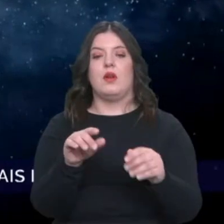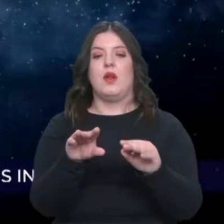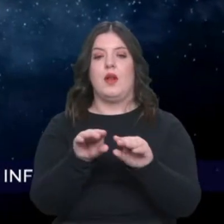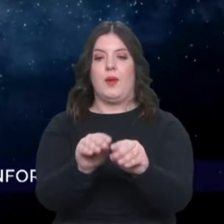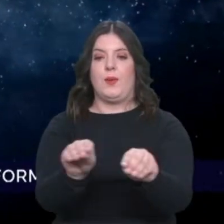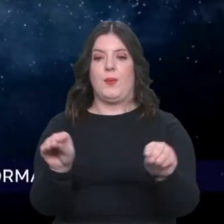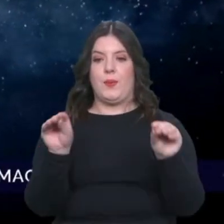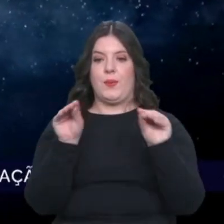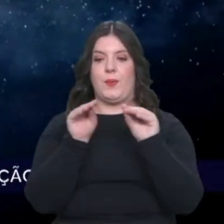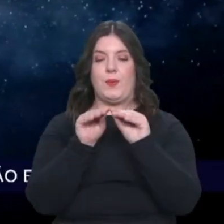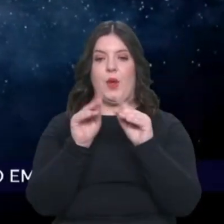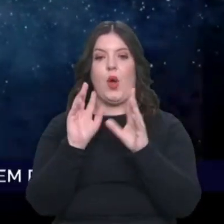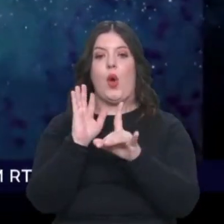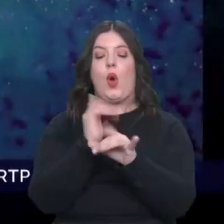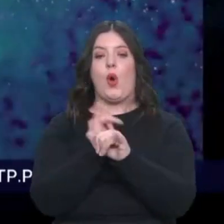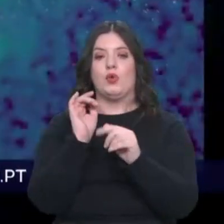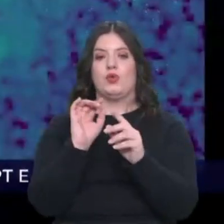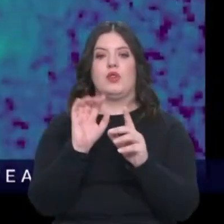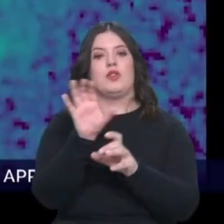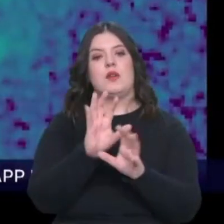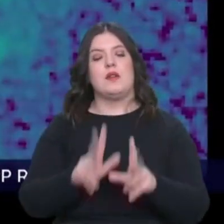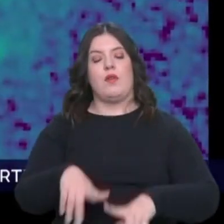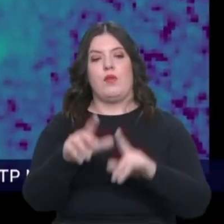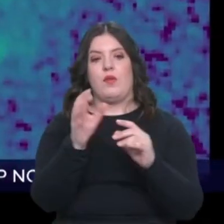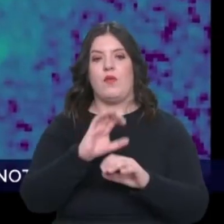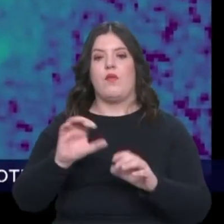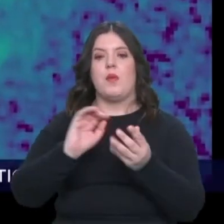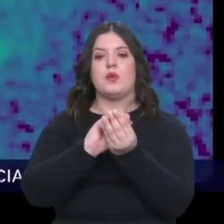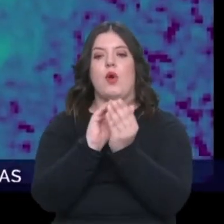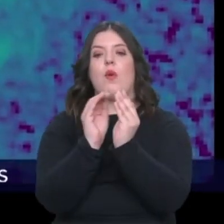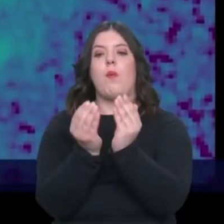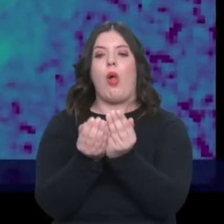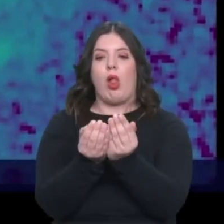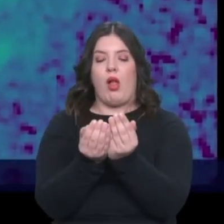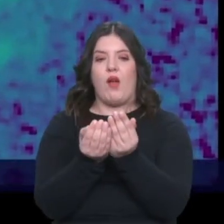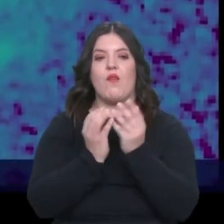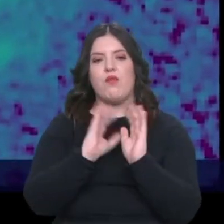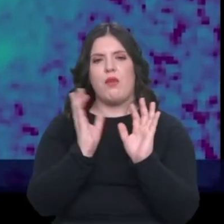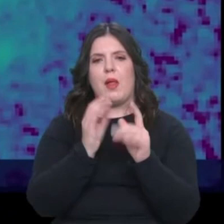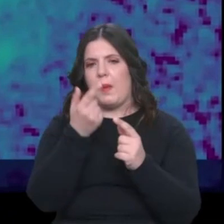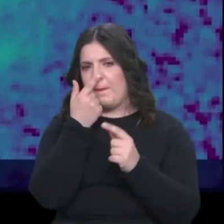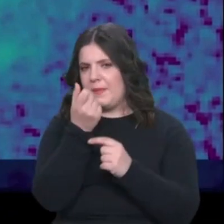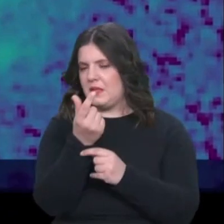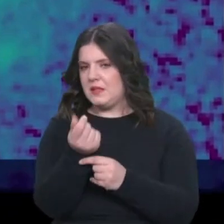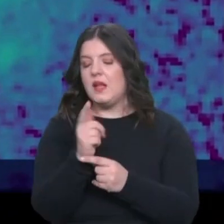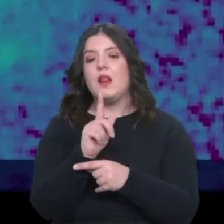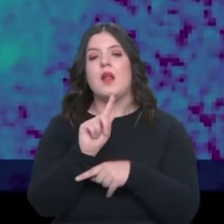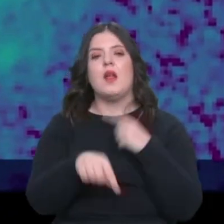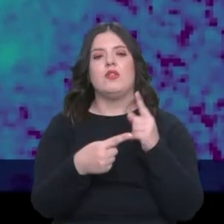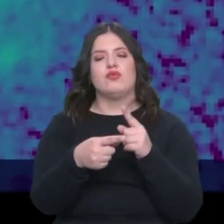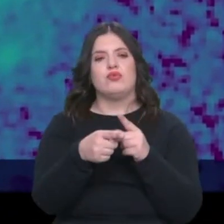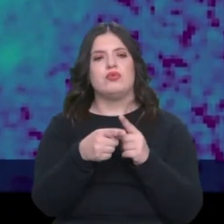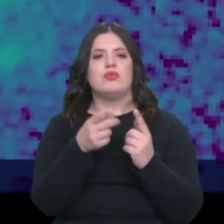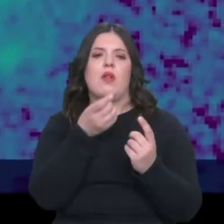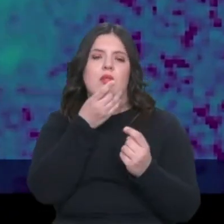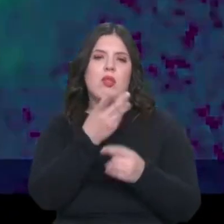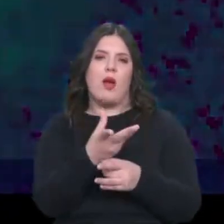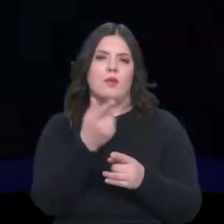espiral, outras desenvolveram-se em formas de bolas de voleibol e, portanto, estes levantamentos servem precisamente